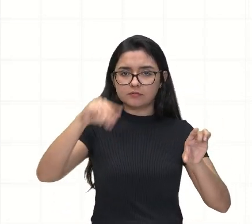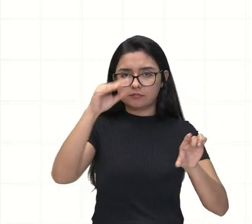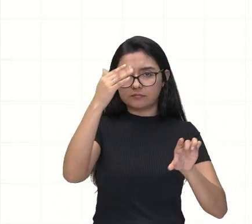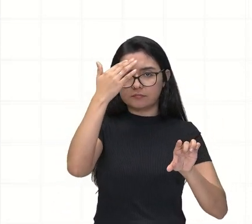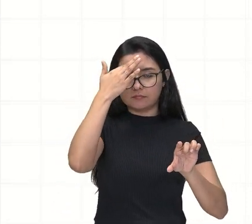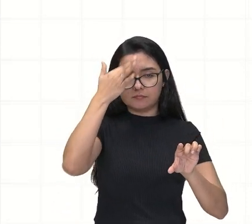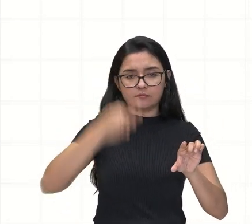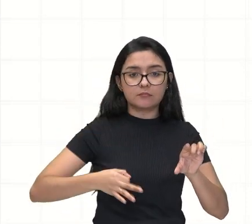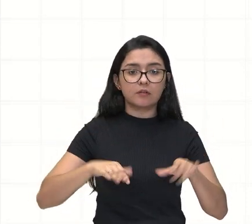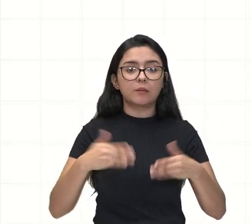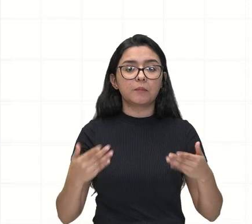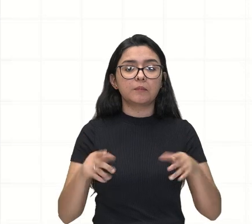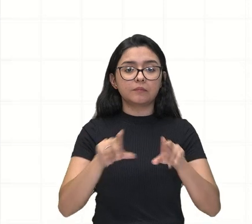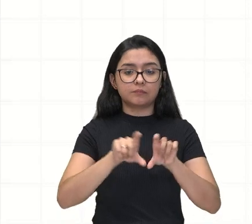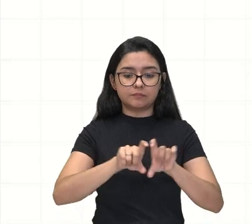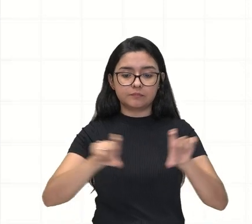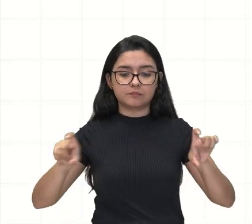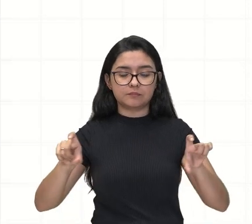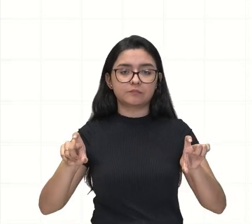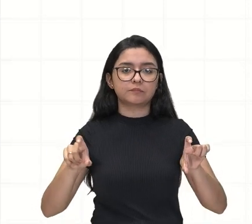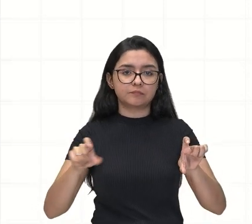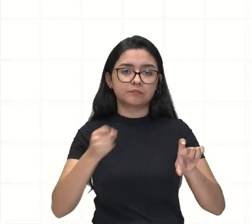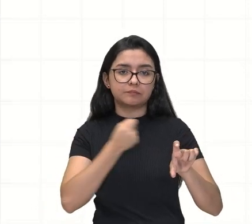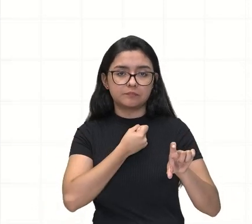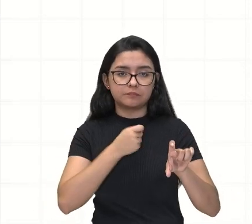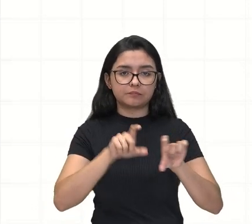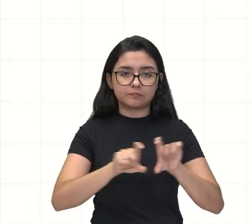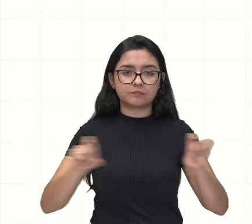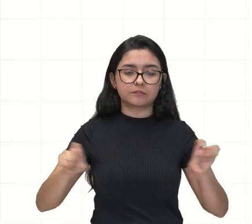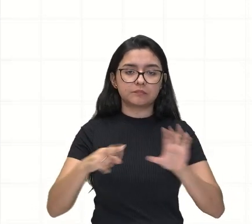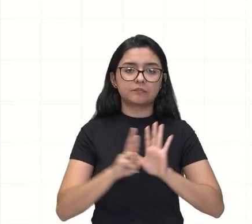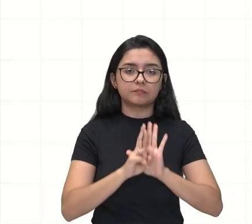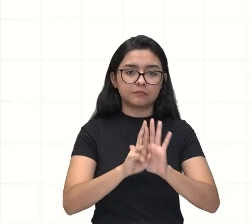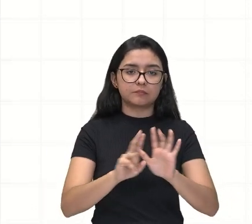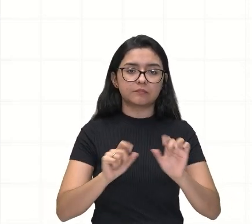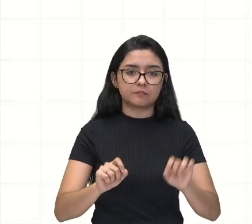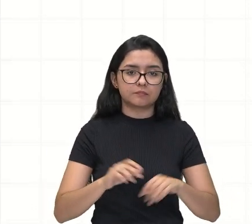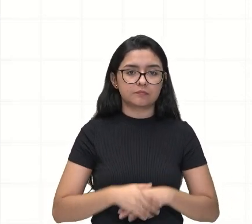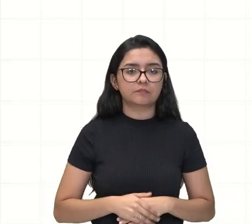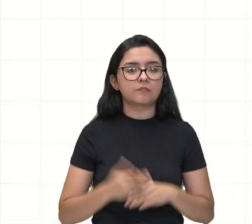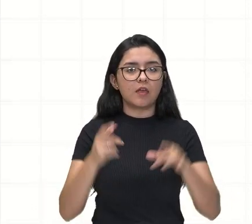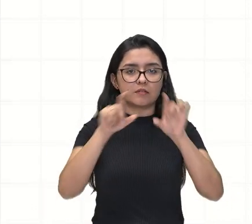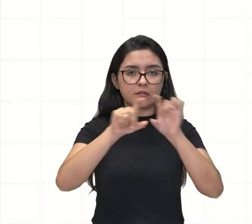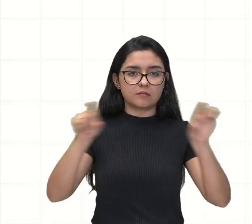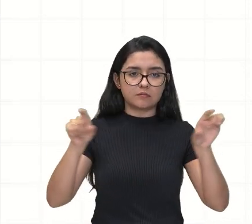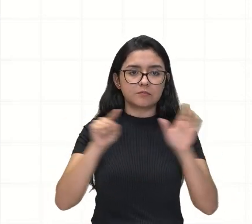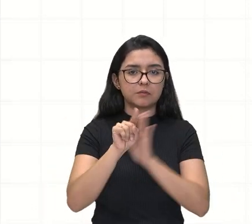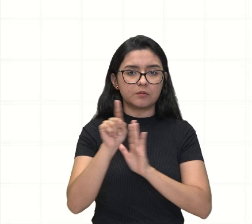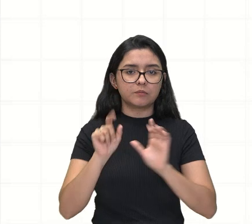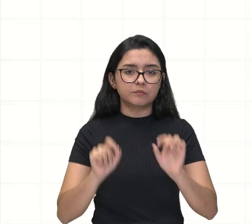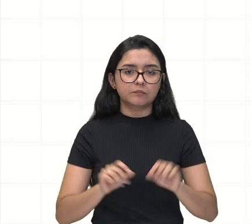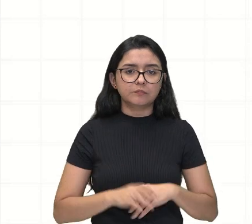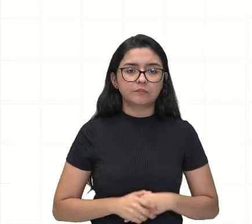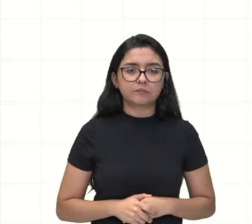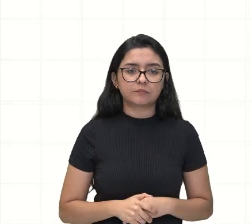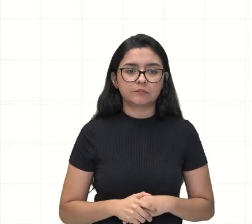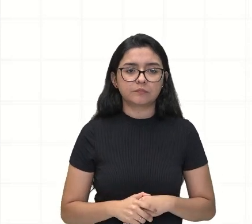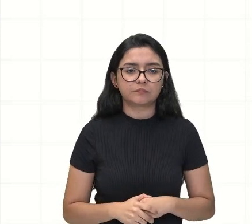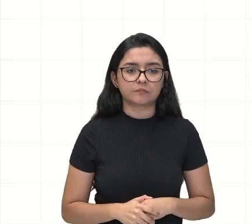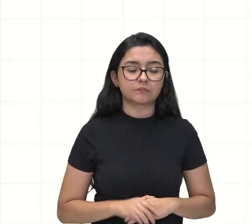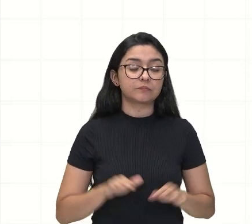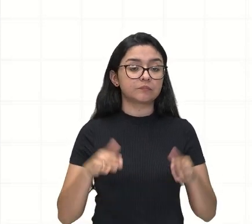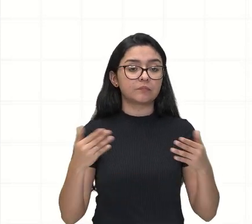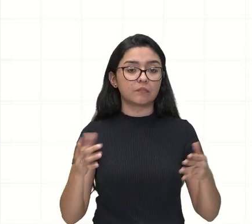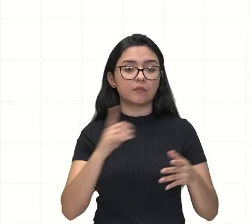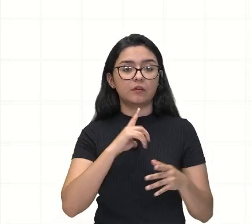temos aqui é uma expressão numérica que representa a situação, problema. Beleza? Então,